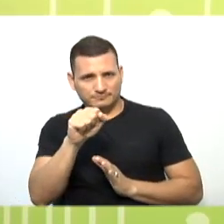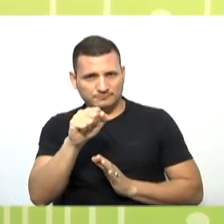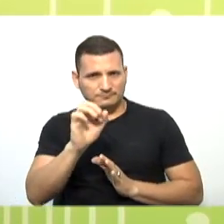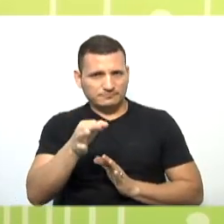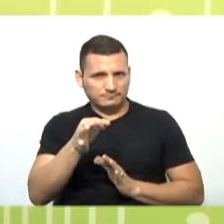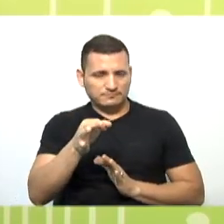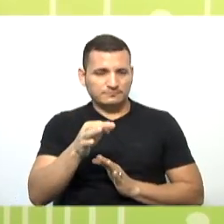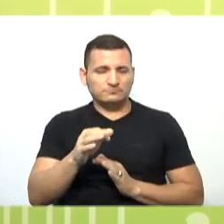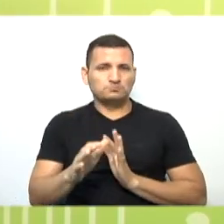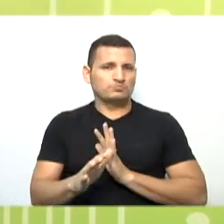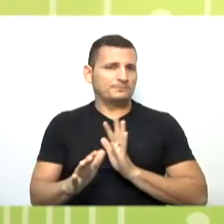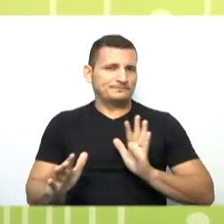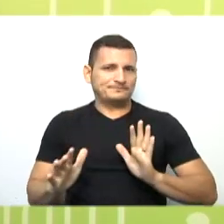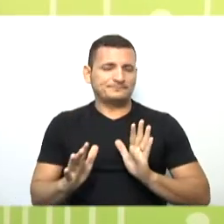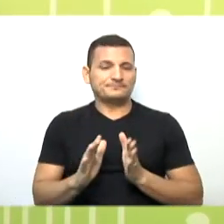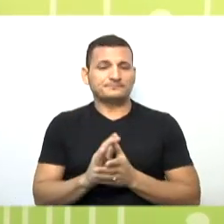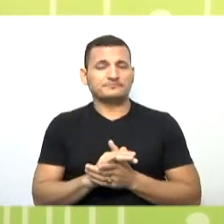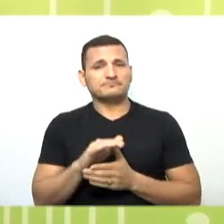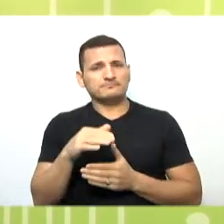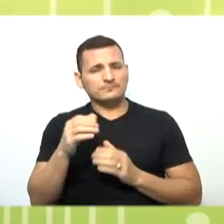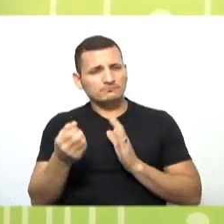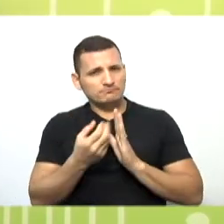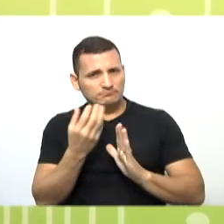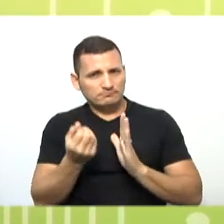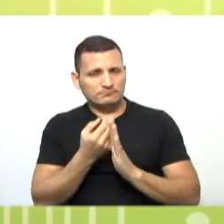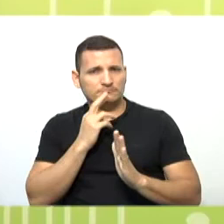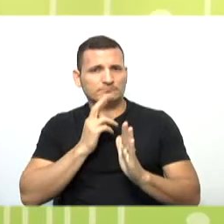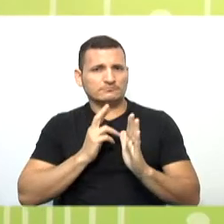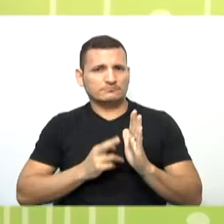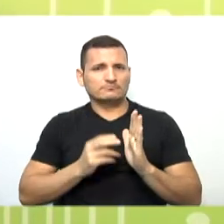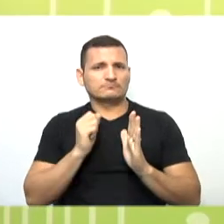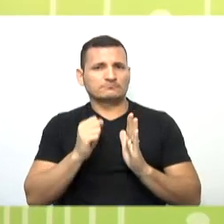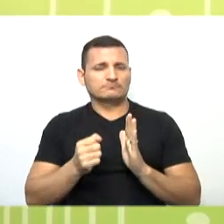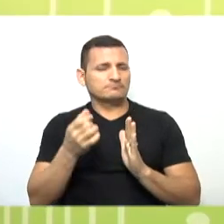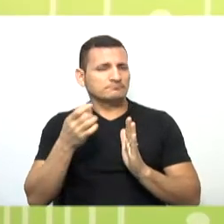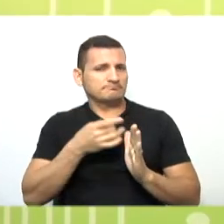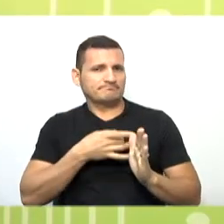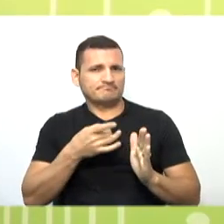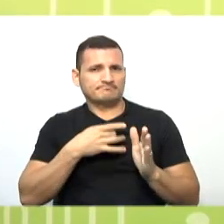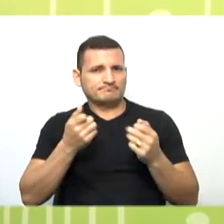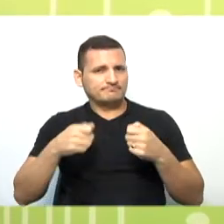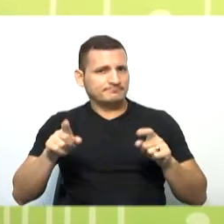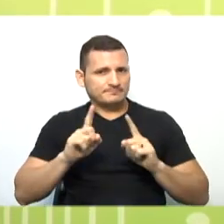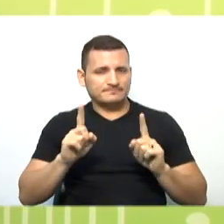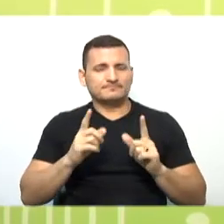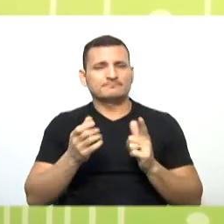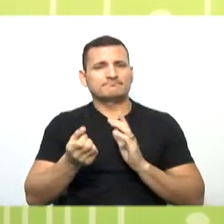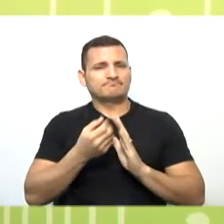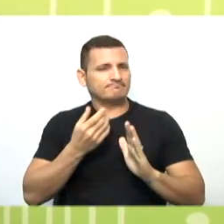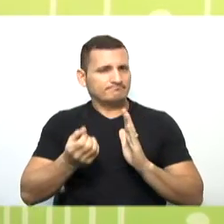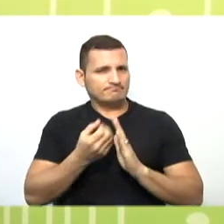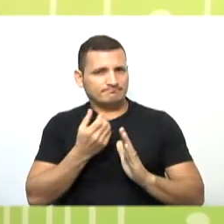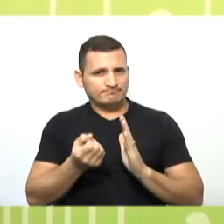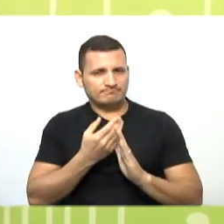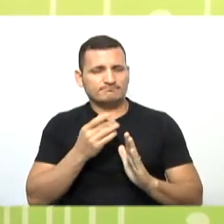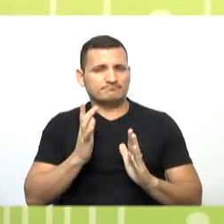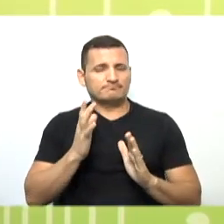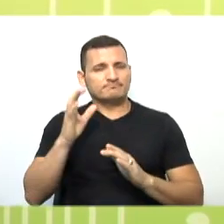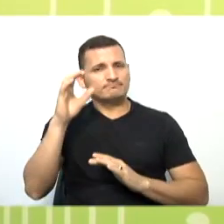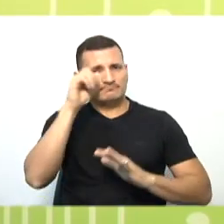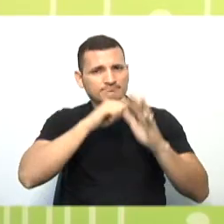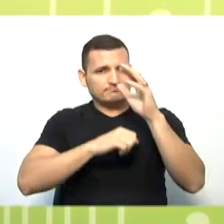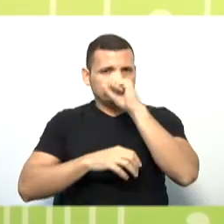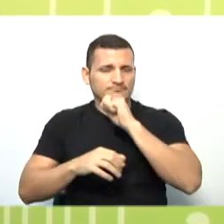bem? Mas é isso daí. Vai mandando, escreve, né? sem medo de errar. Com certeza. Mandem mesmo, é assim que a gente vai